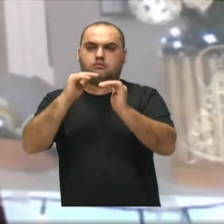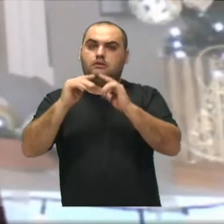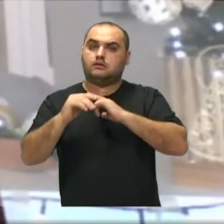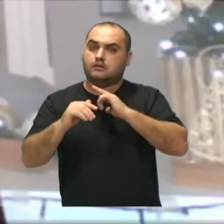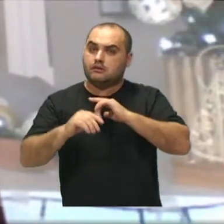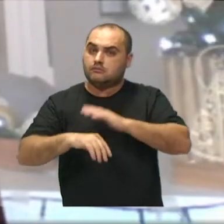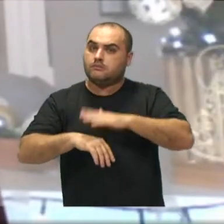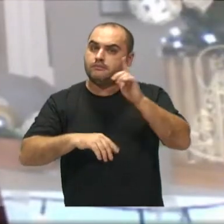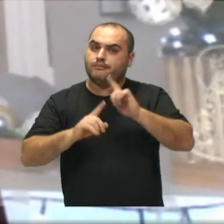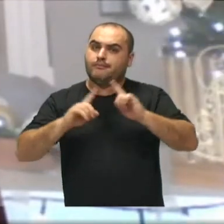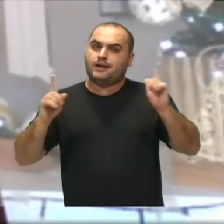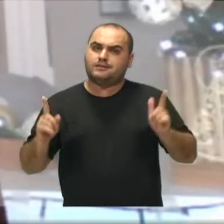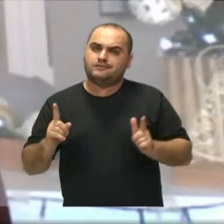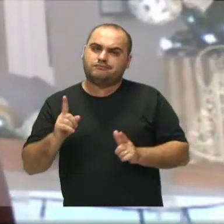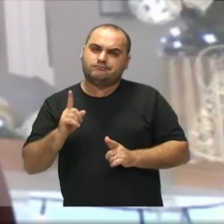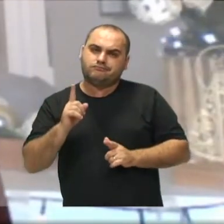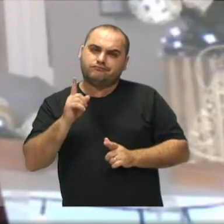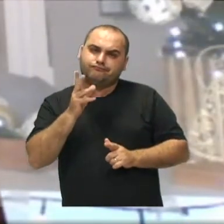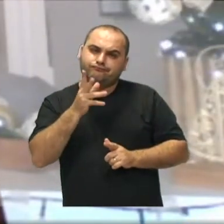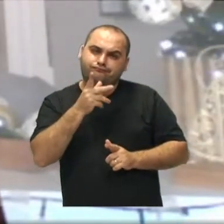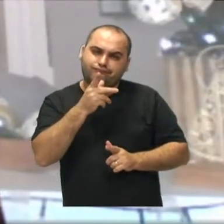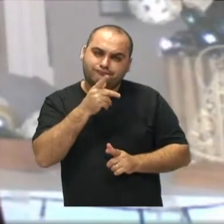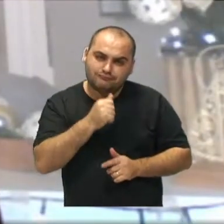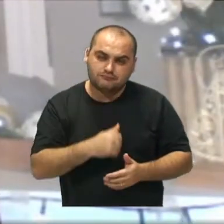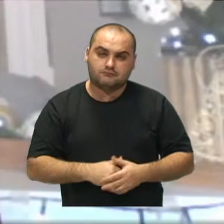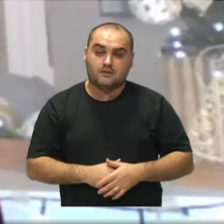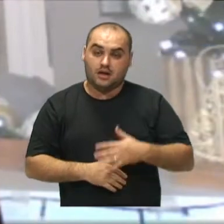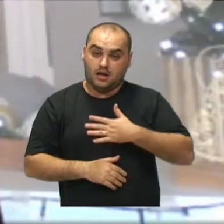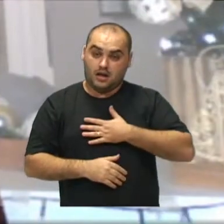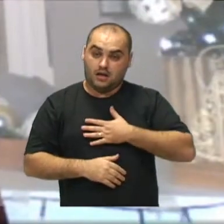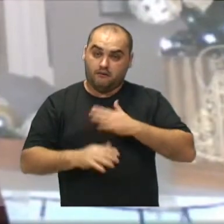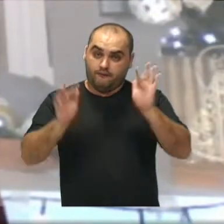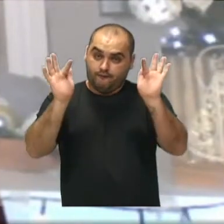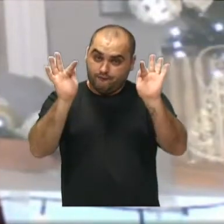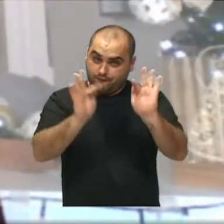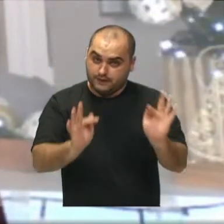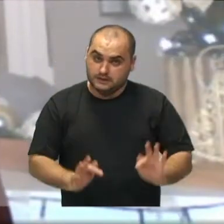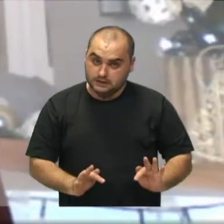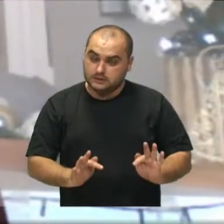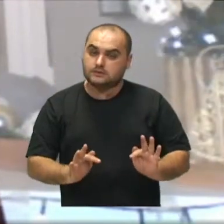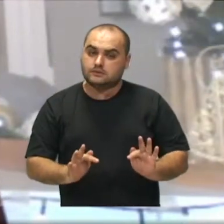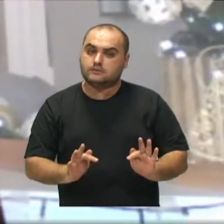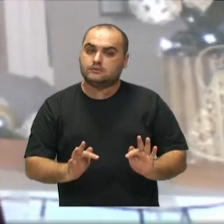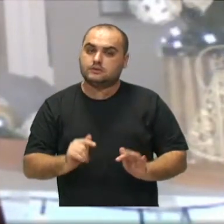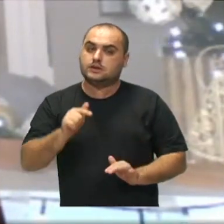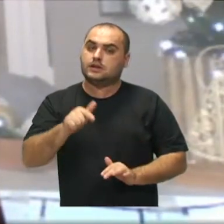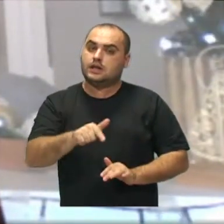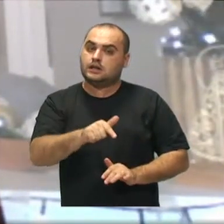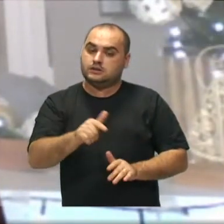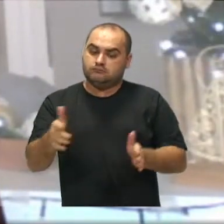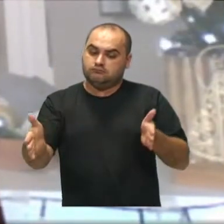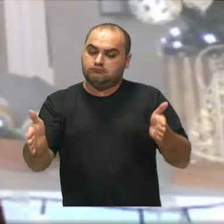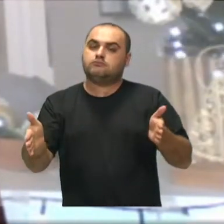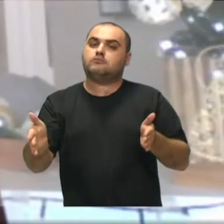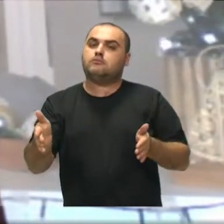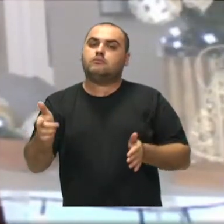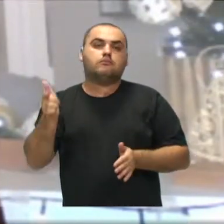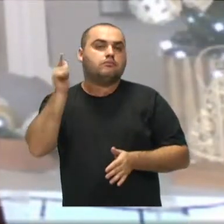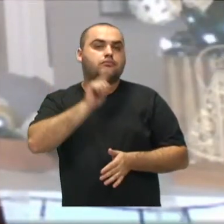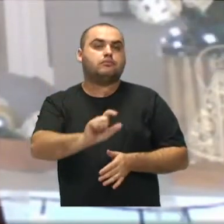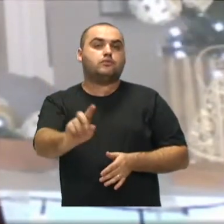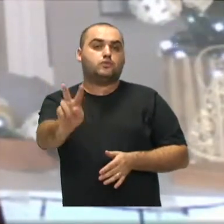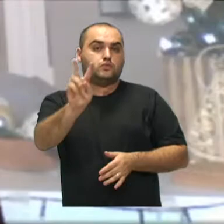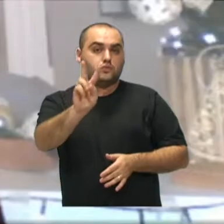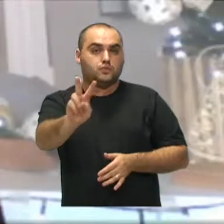passos lentos. A passos lentos. Eu estou feliz que agora, nesse próximo mandato, eu vou poder contar com 2